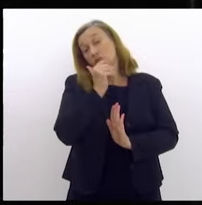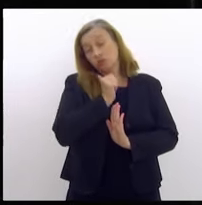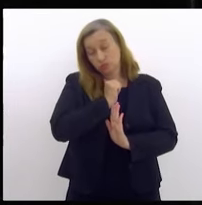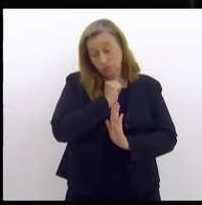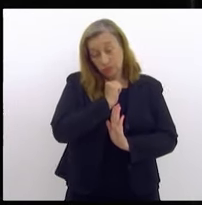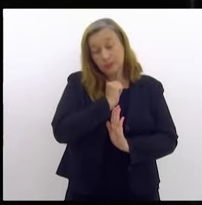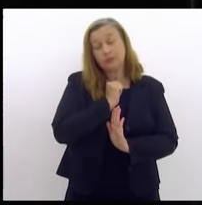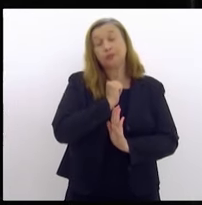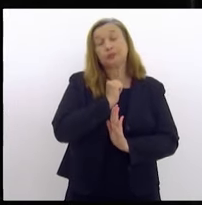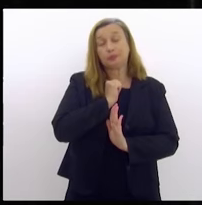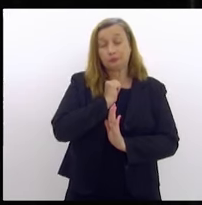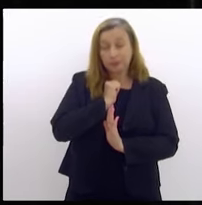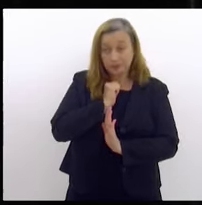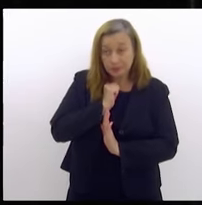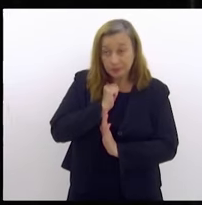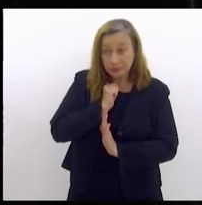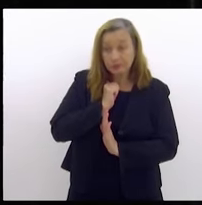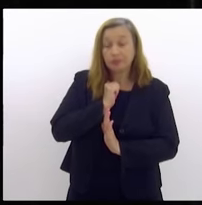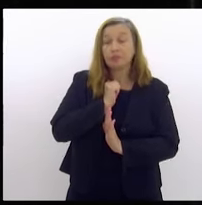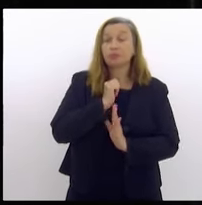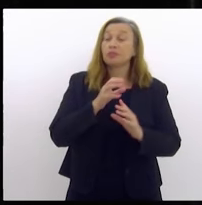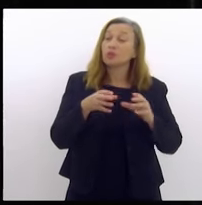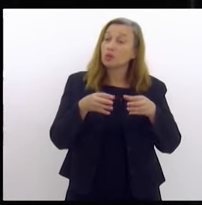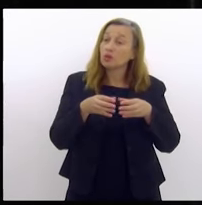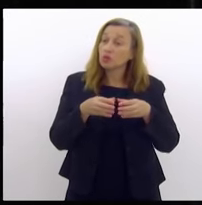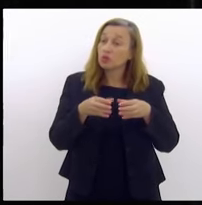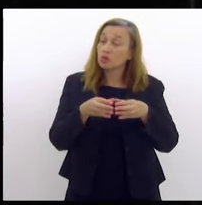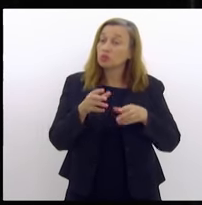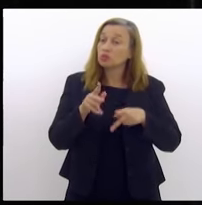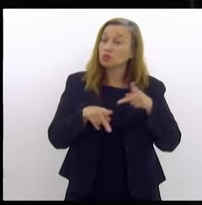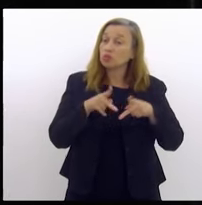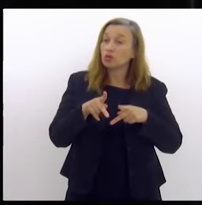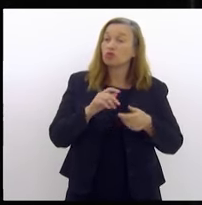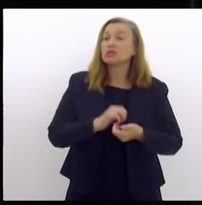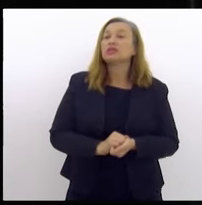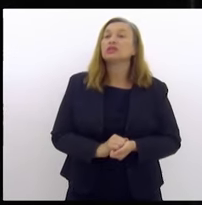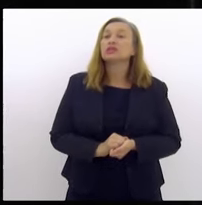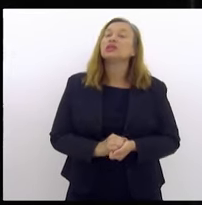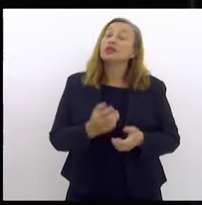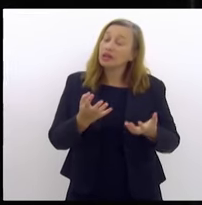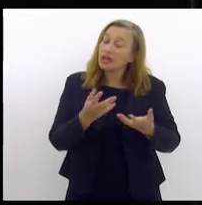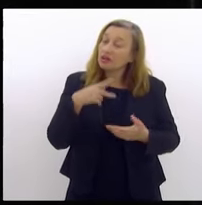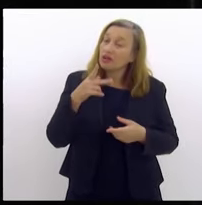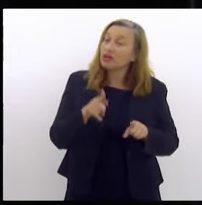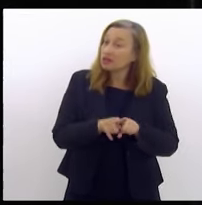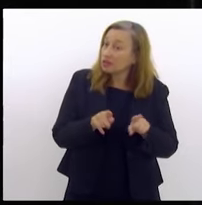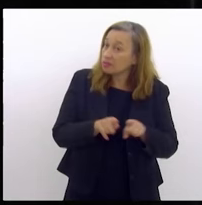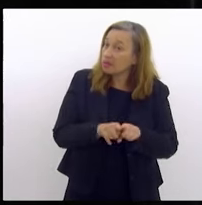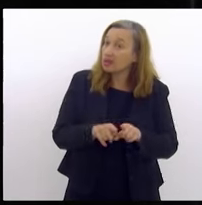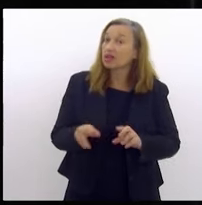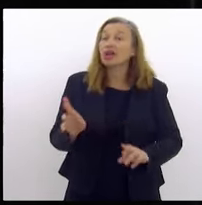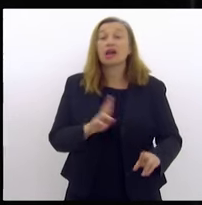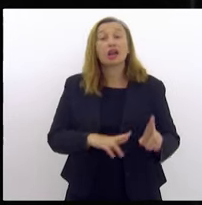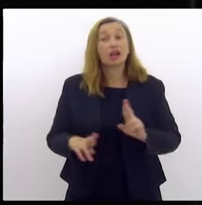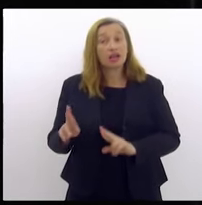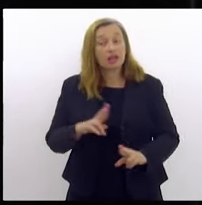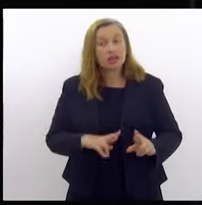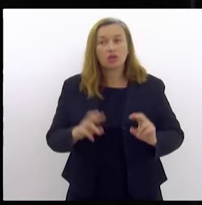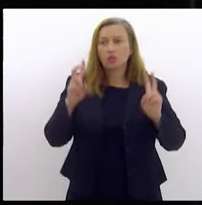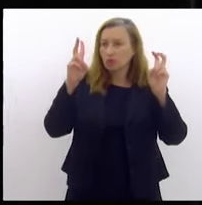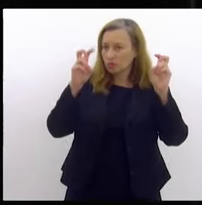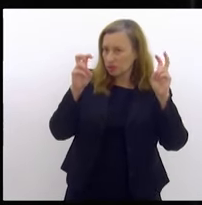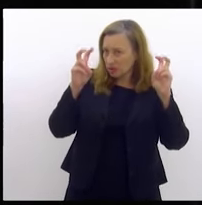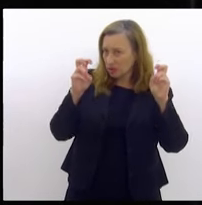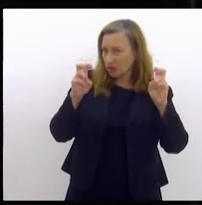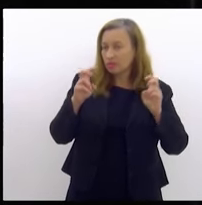né, para o conjunto das populações. E quero dizer também, relacionado ao tema